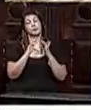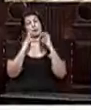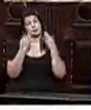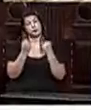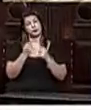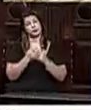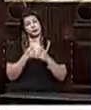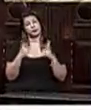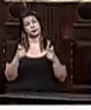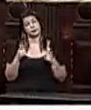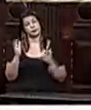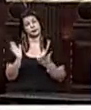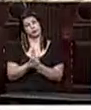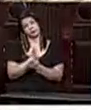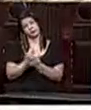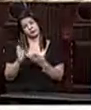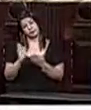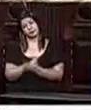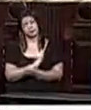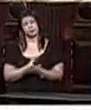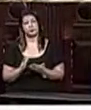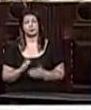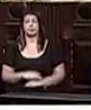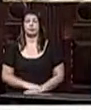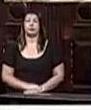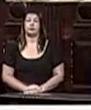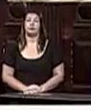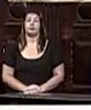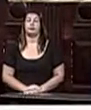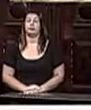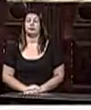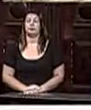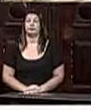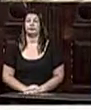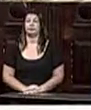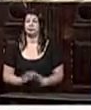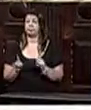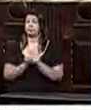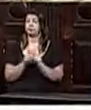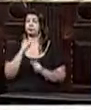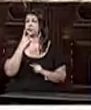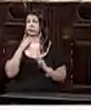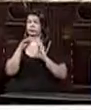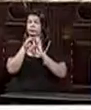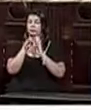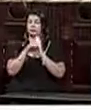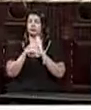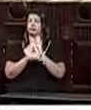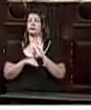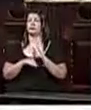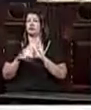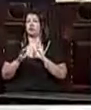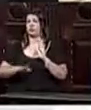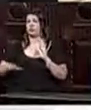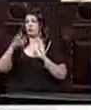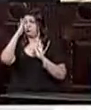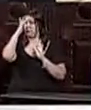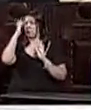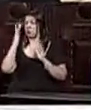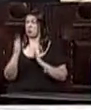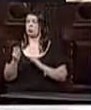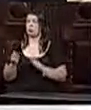Vossa Excelência da tribuna sobre uma listagem de contemplados que